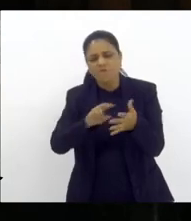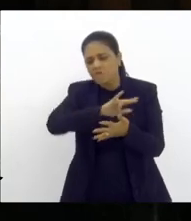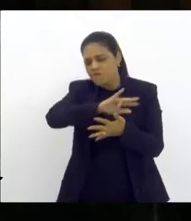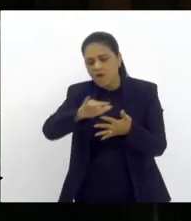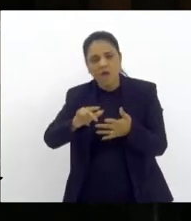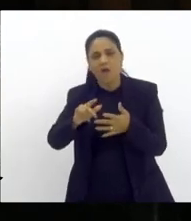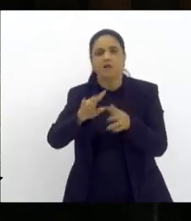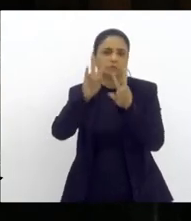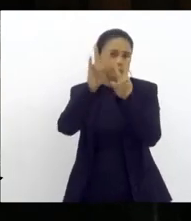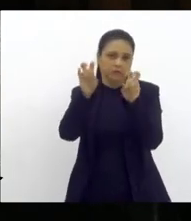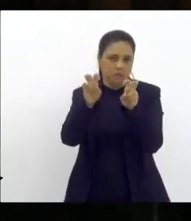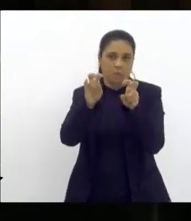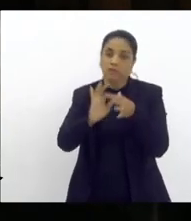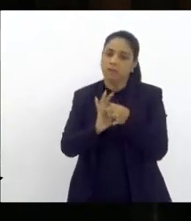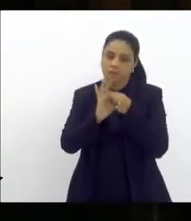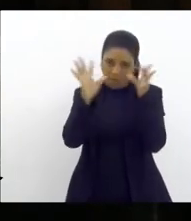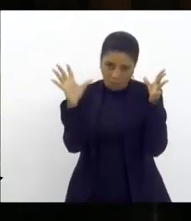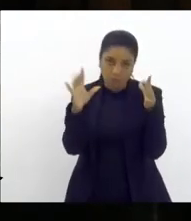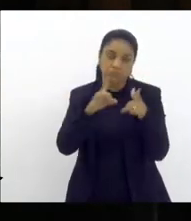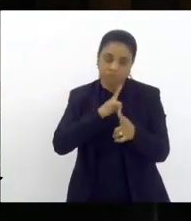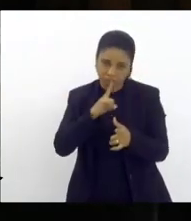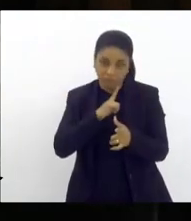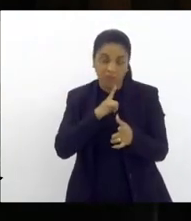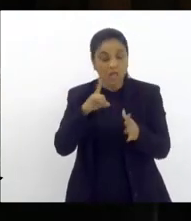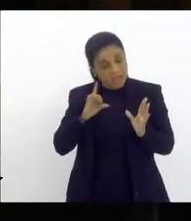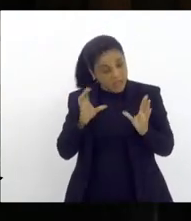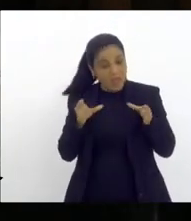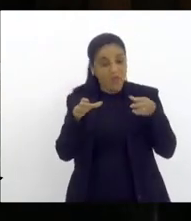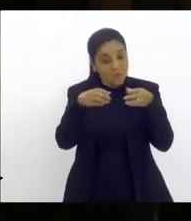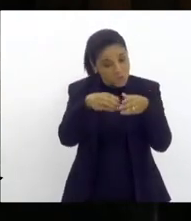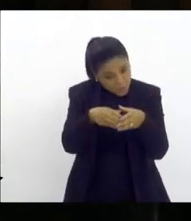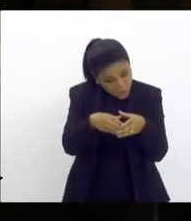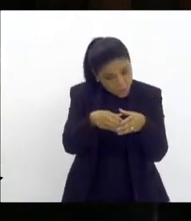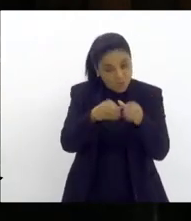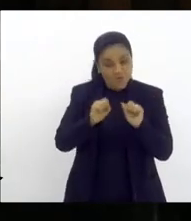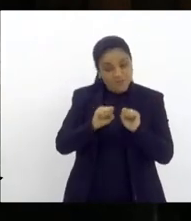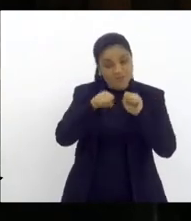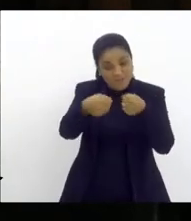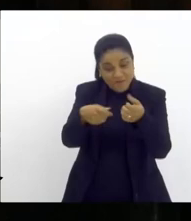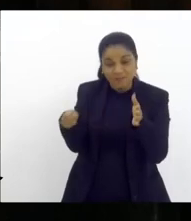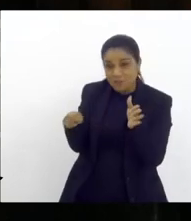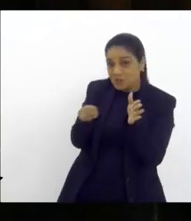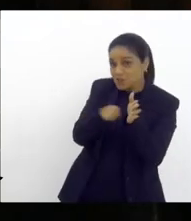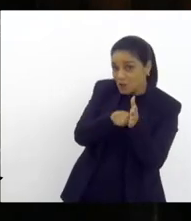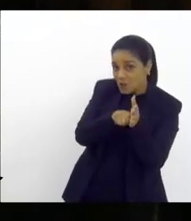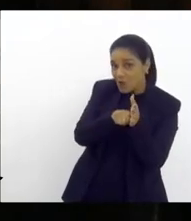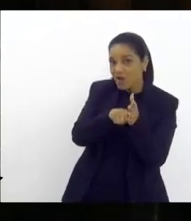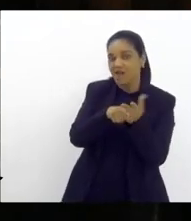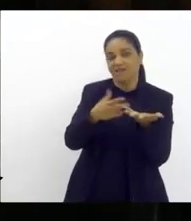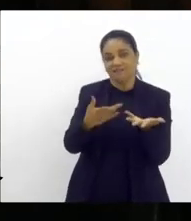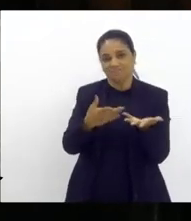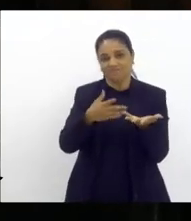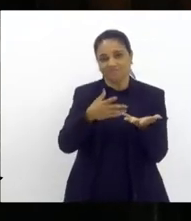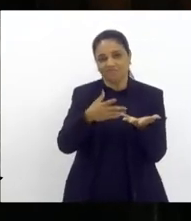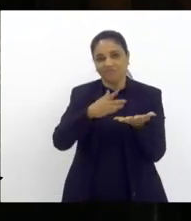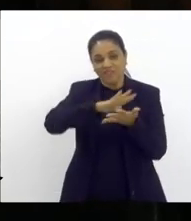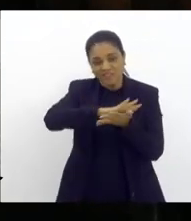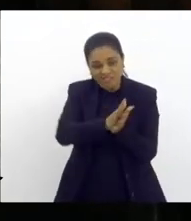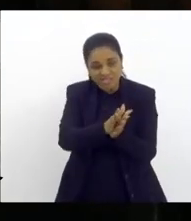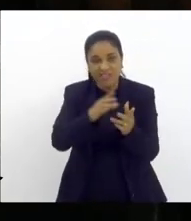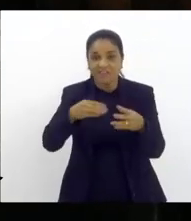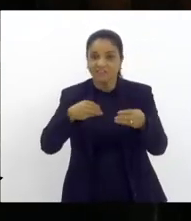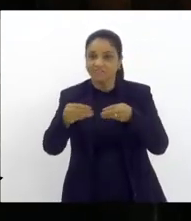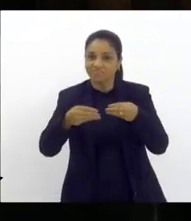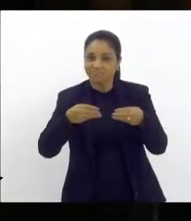é legítimo para isso serve a democracia e existe a bancada de quem defende a droga a sua discriminalização a flexibilização